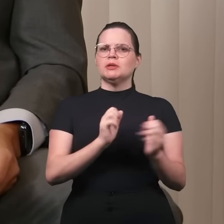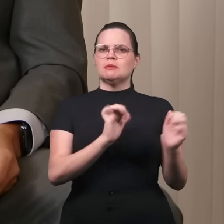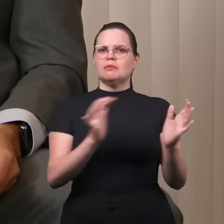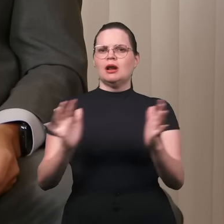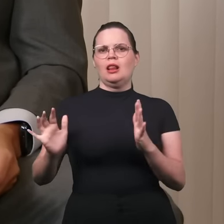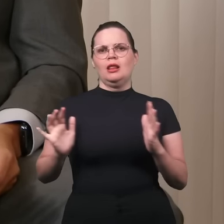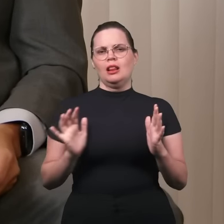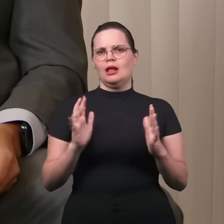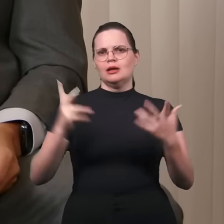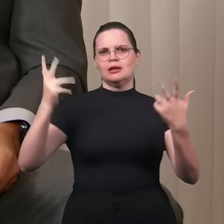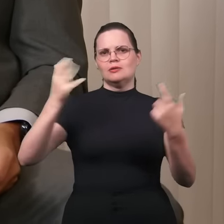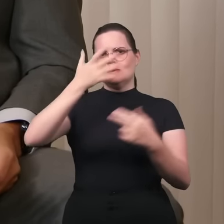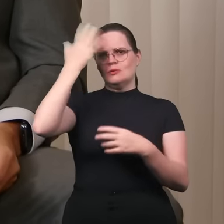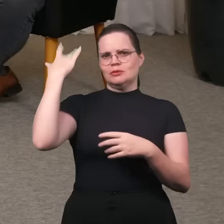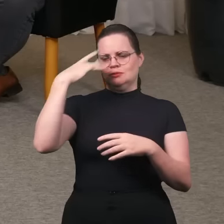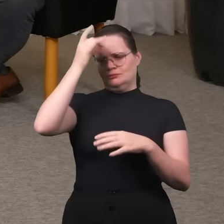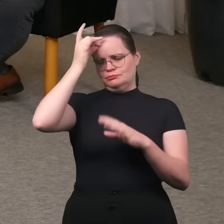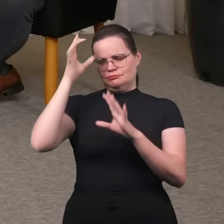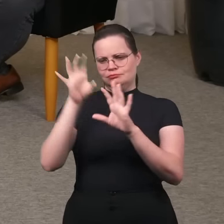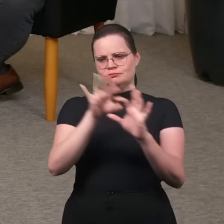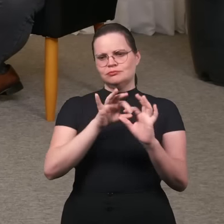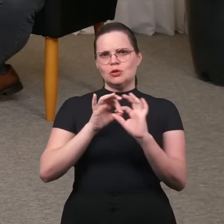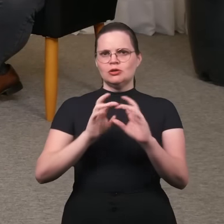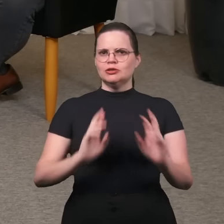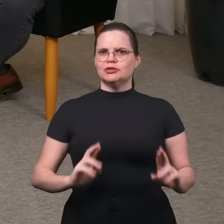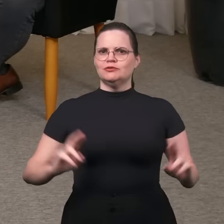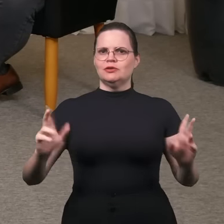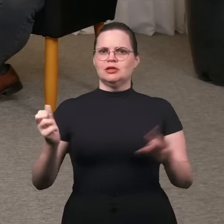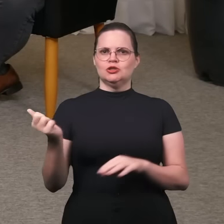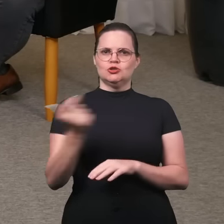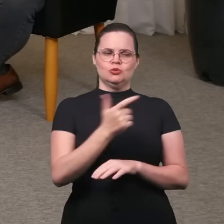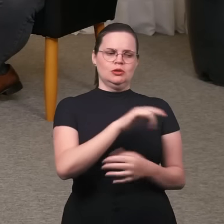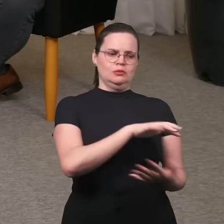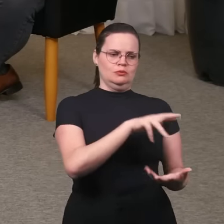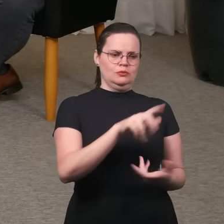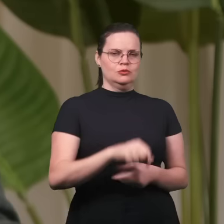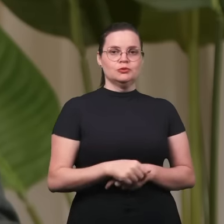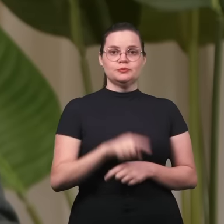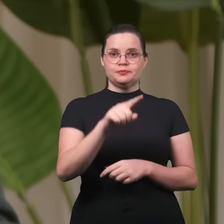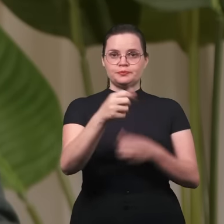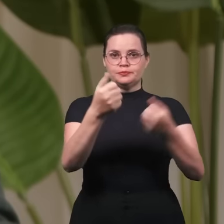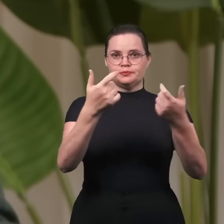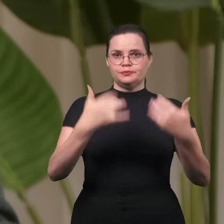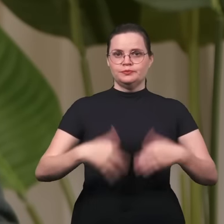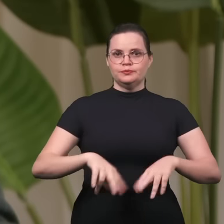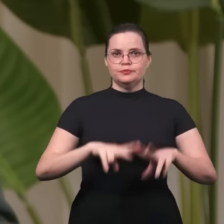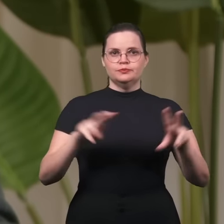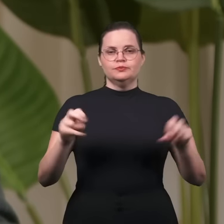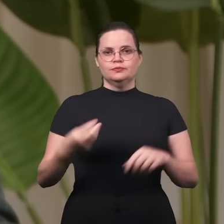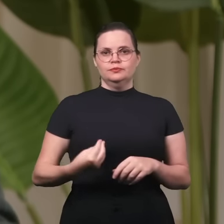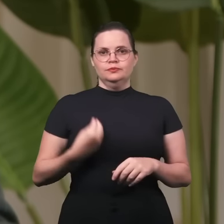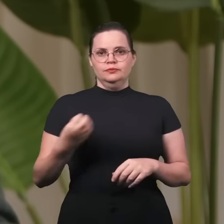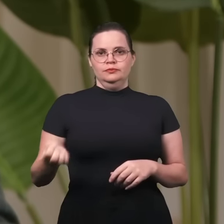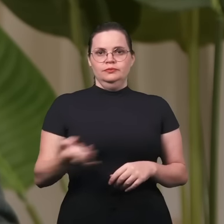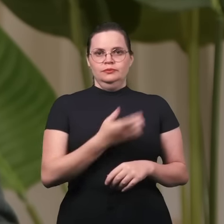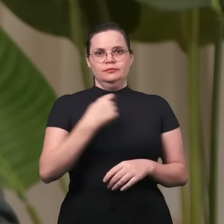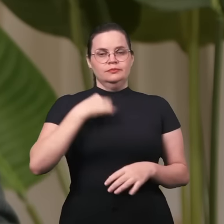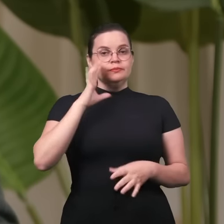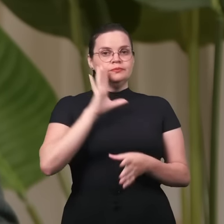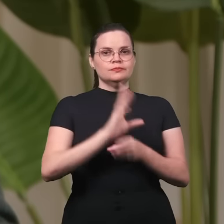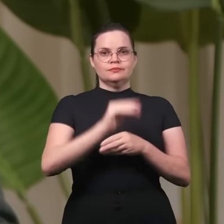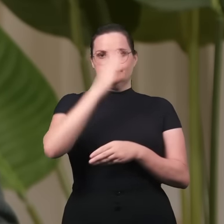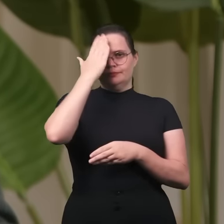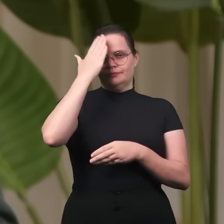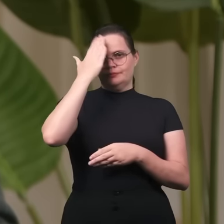que é do Espírito, né, pastor Márcio? Inclusive, você falando de novo nascimento, imediatamente nós nos lembramos de